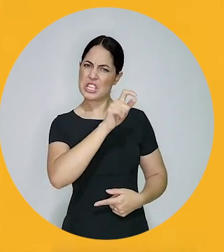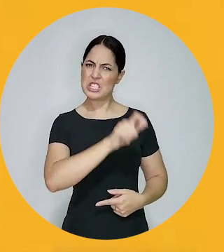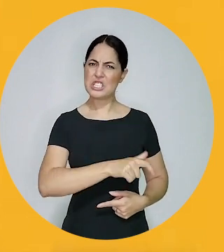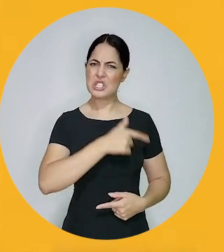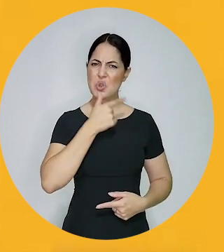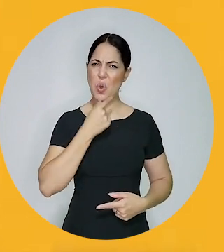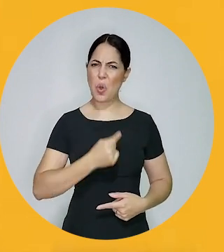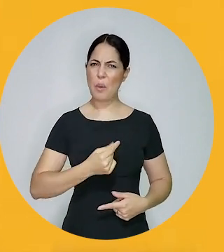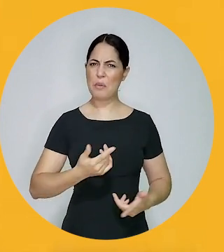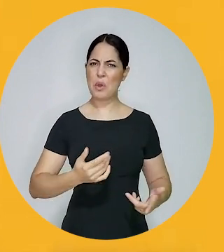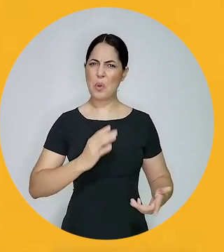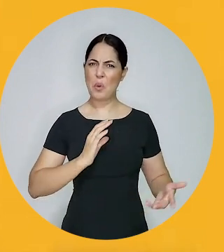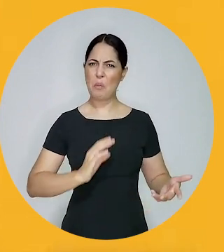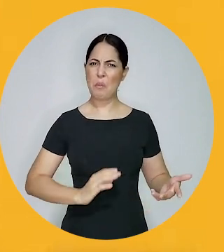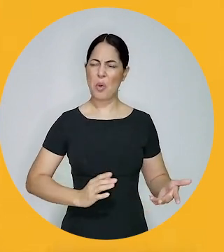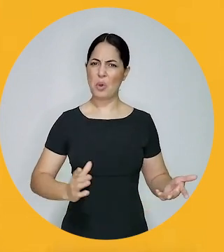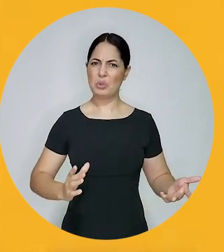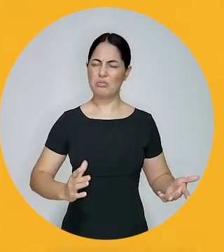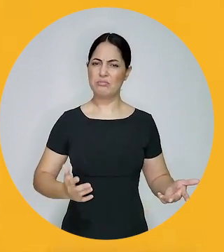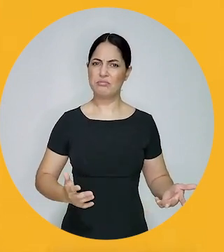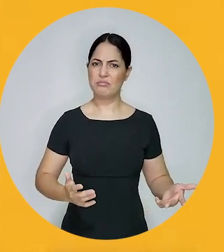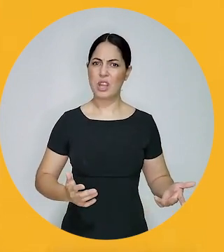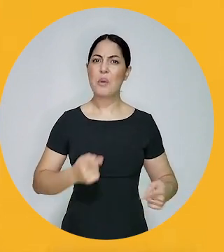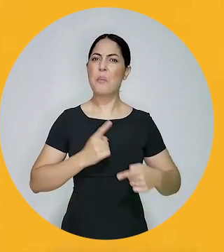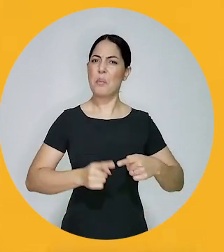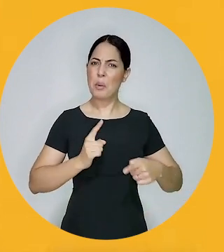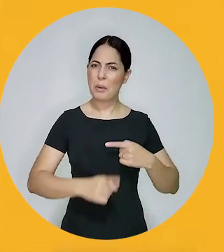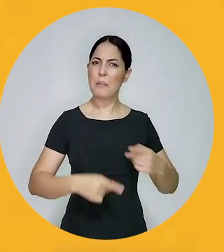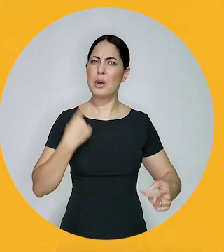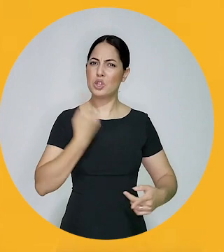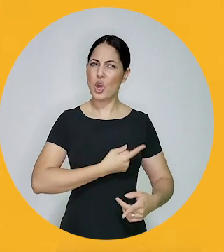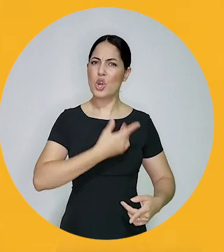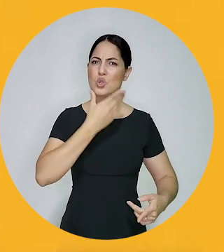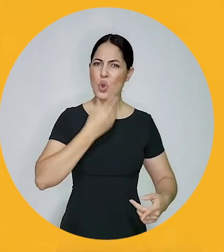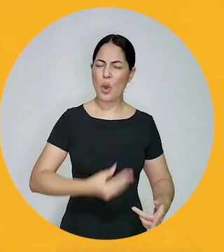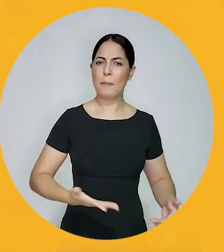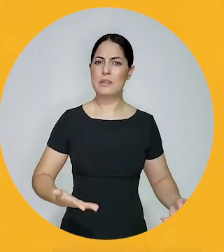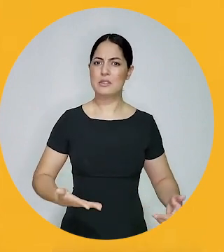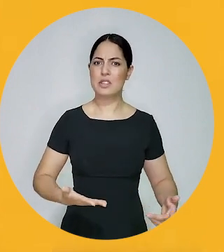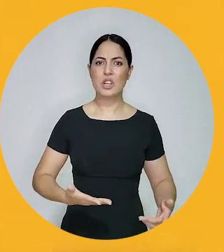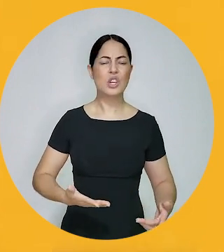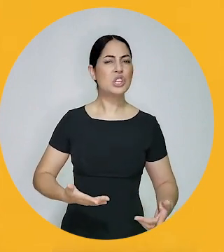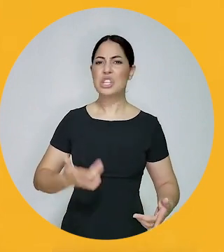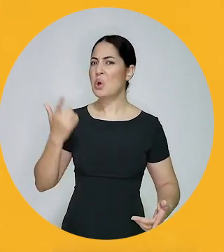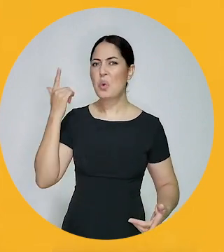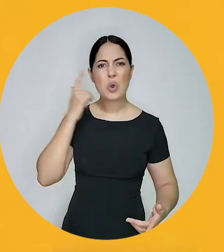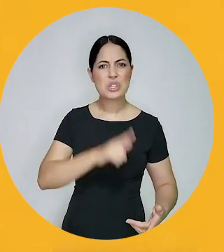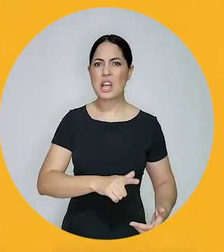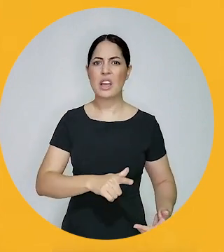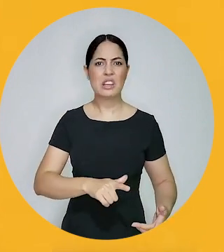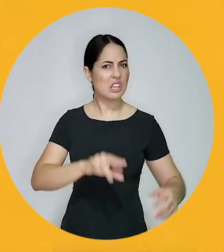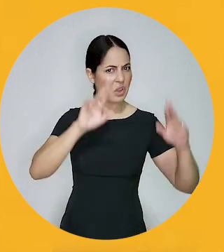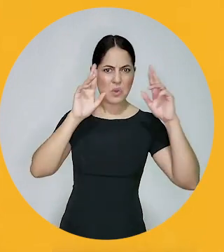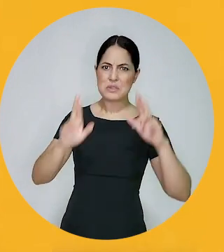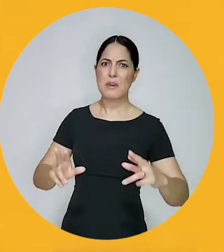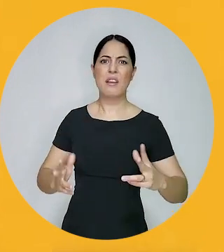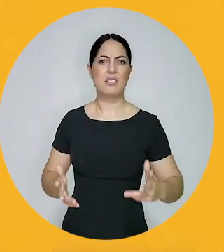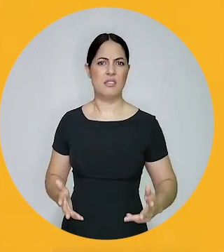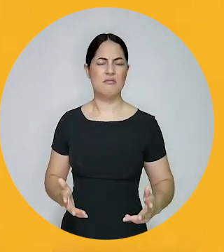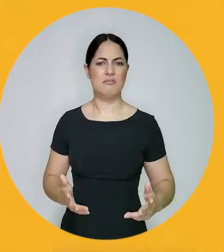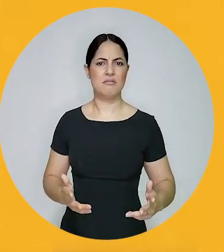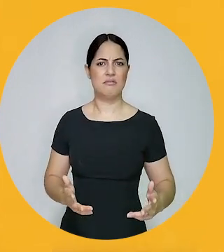esses comportamentos cruéis, perversos e criminosos. É um problema dos homens que não conseguem,